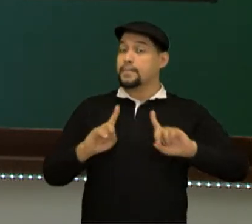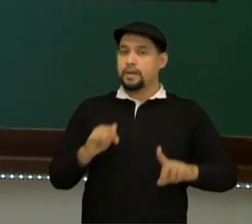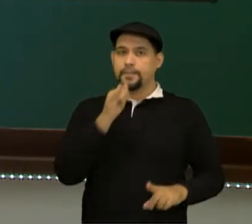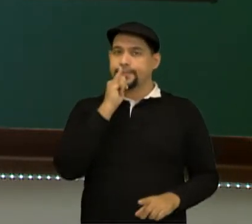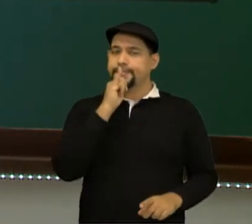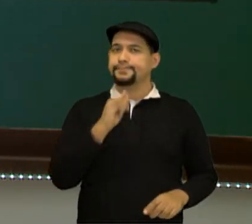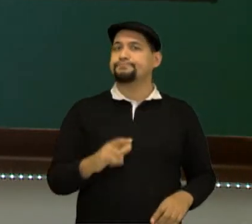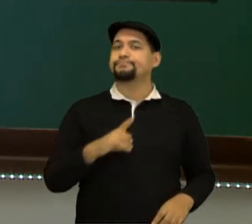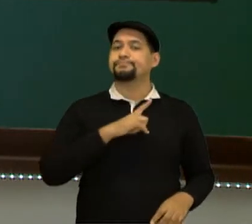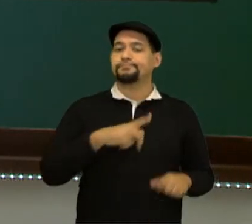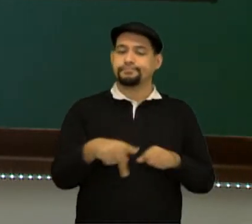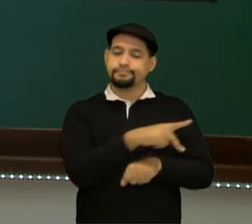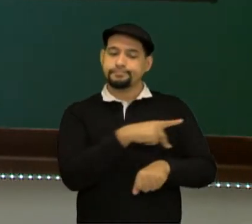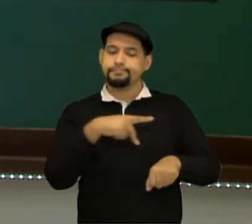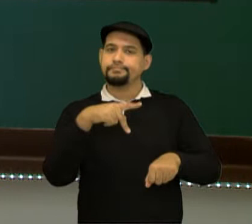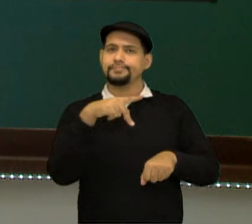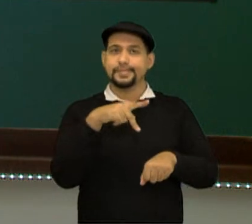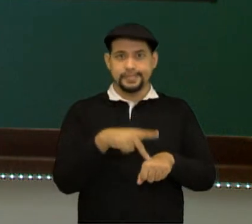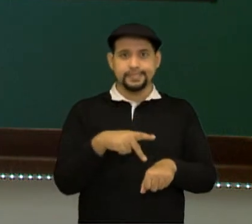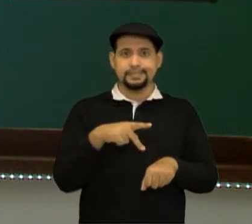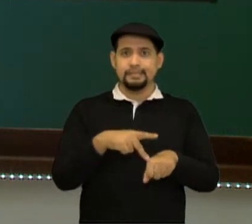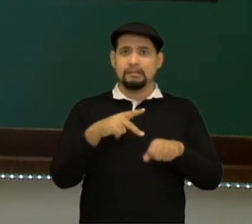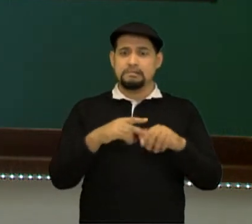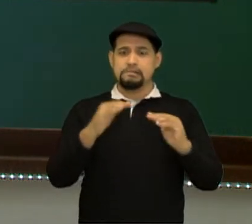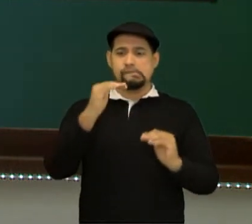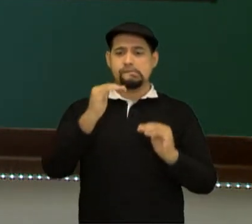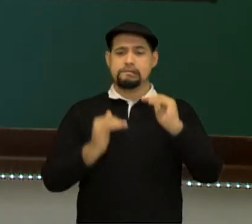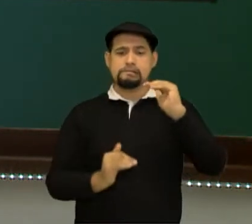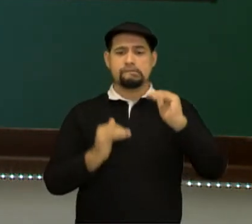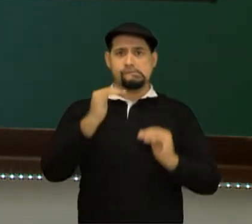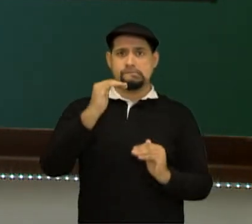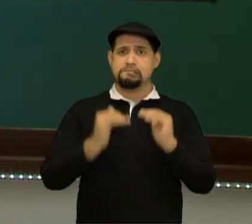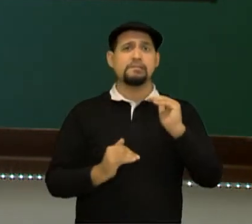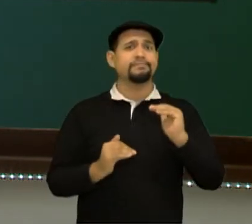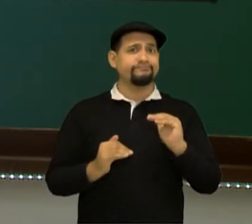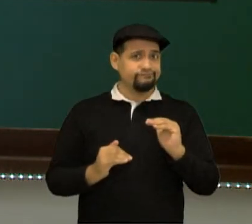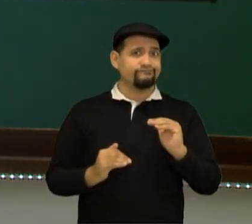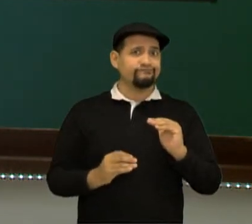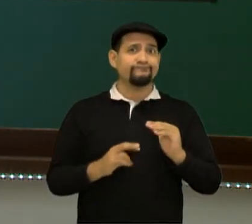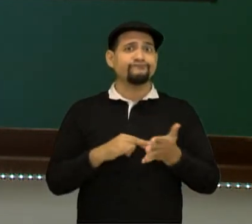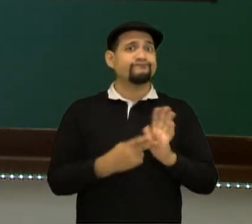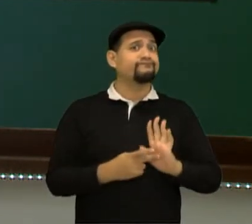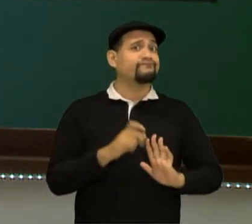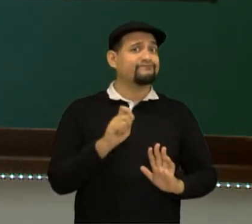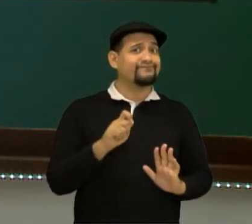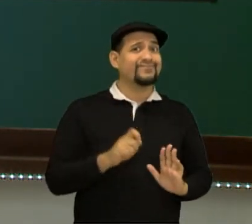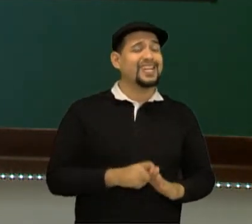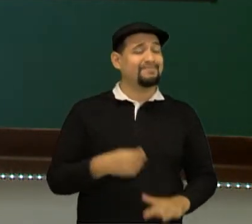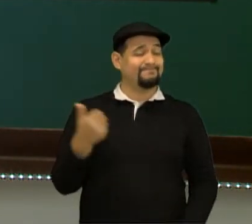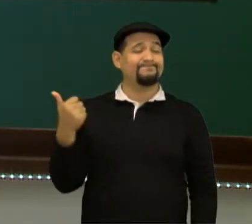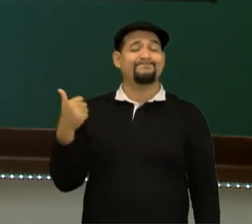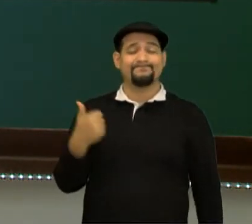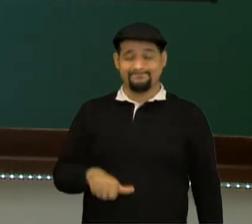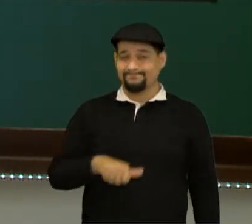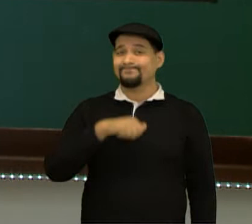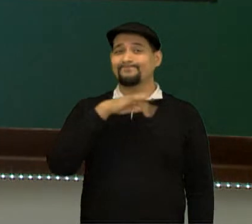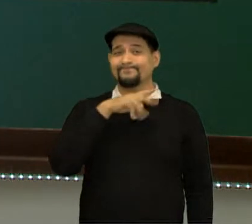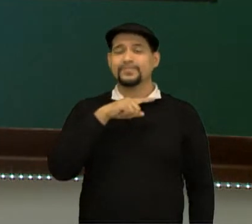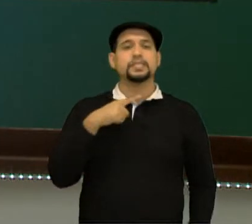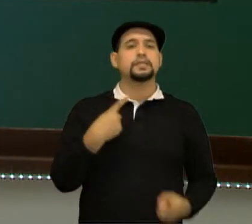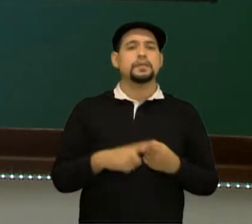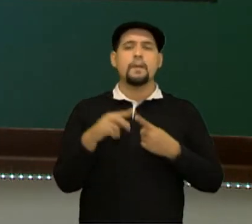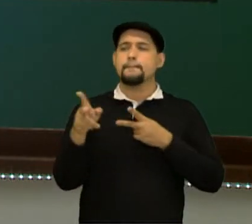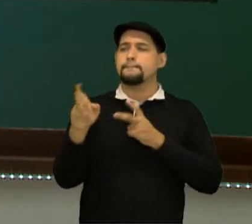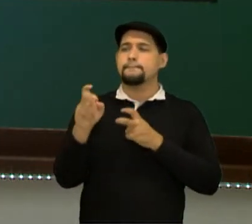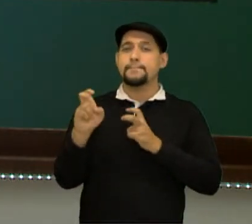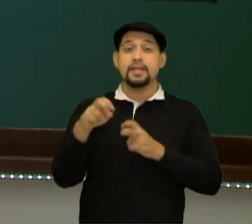não é temos um país relativamente desigual em algum aspecto e Eles saem desvantagem literalmente